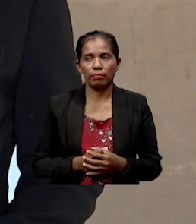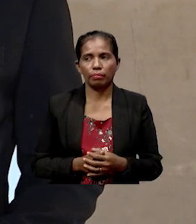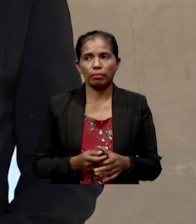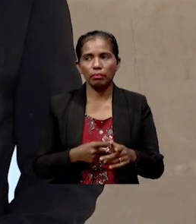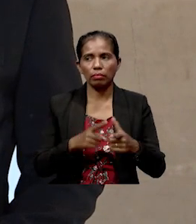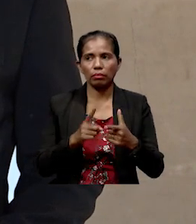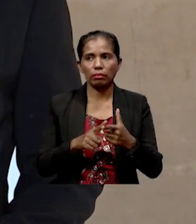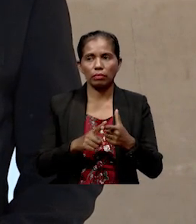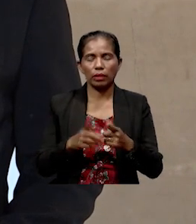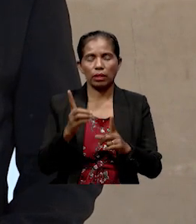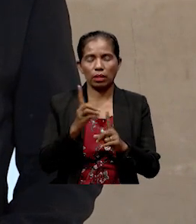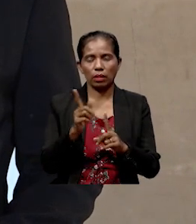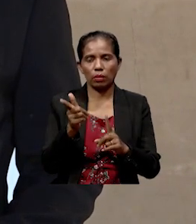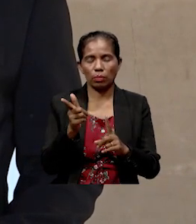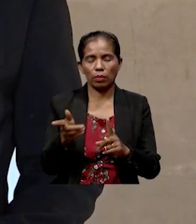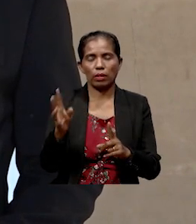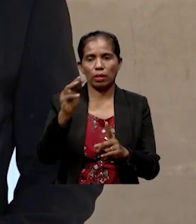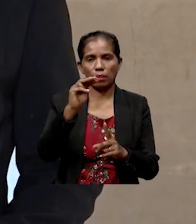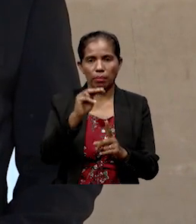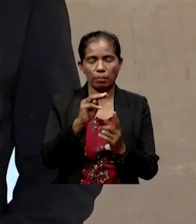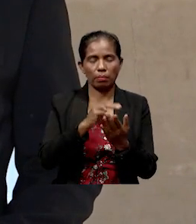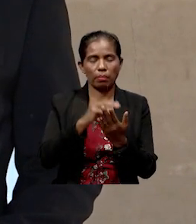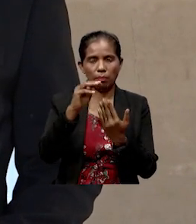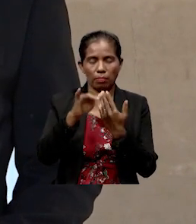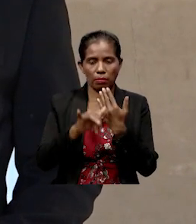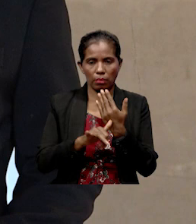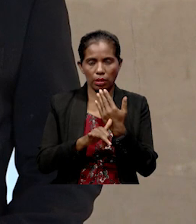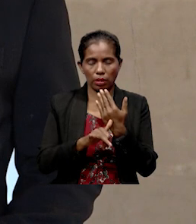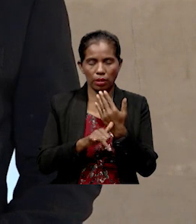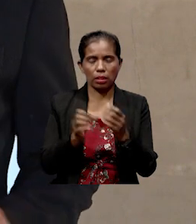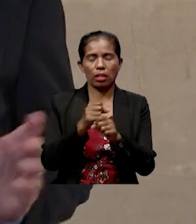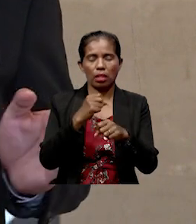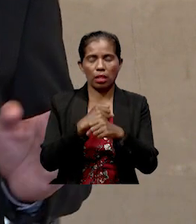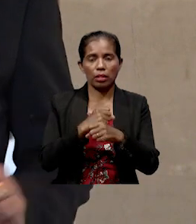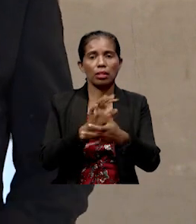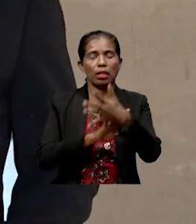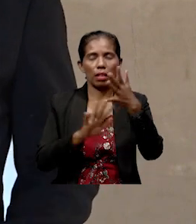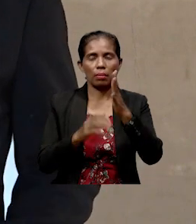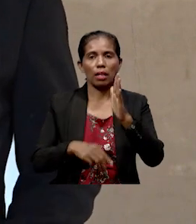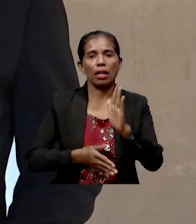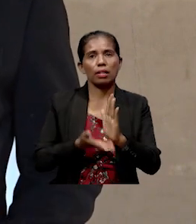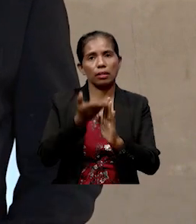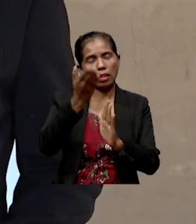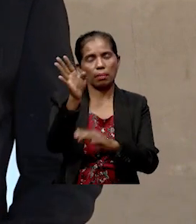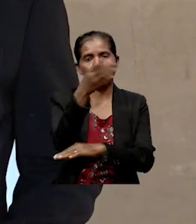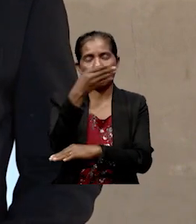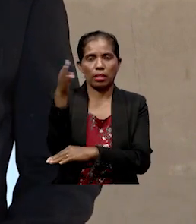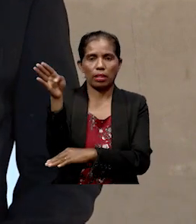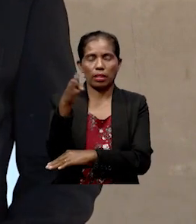Depois, é dia 20 de maio, se realiza a cerimônia estar no Arear Bandeira e a Palácio do